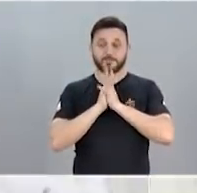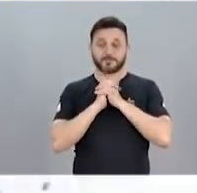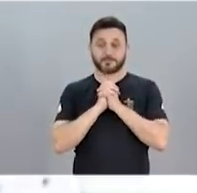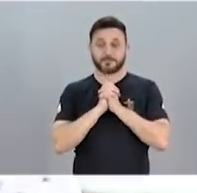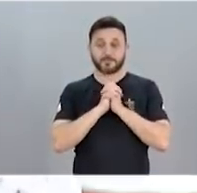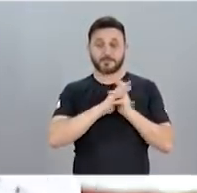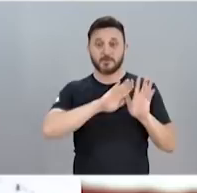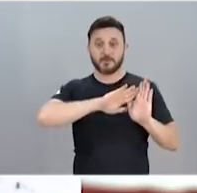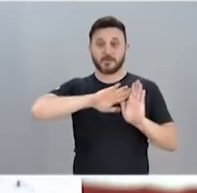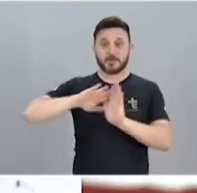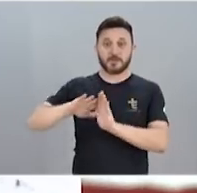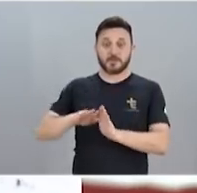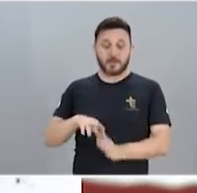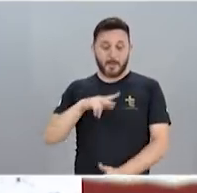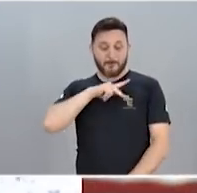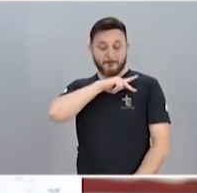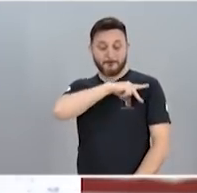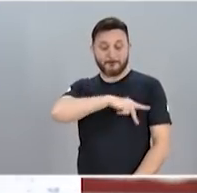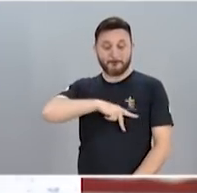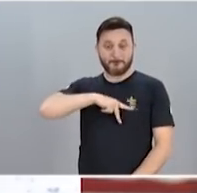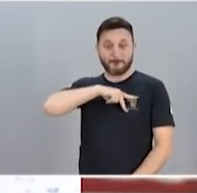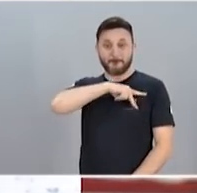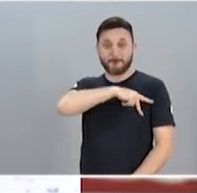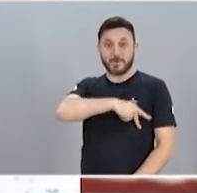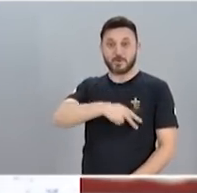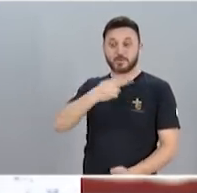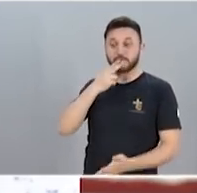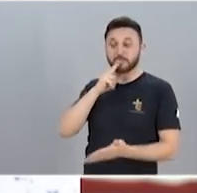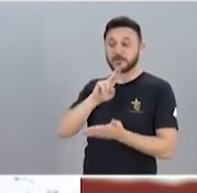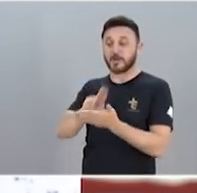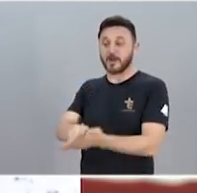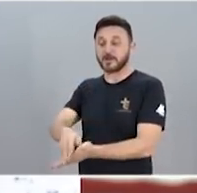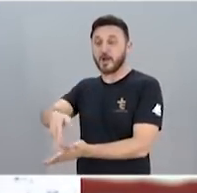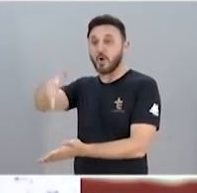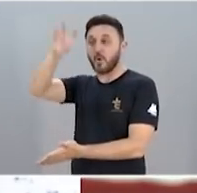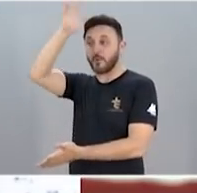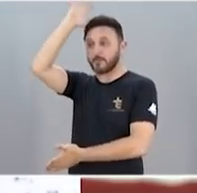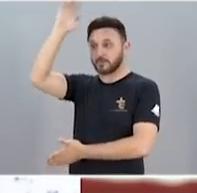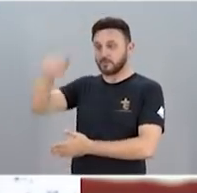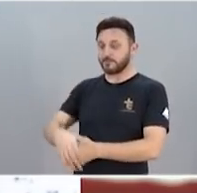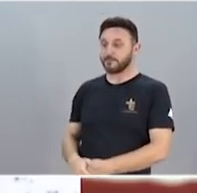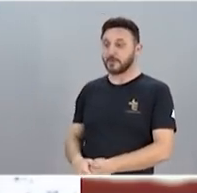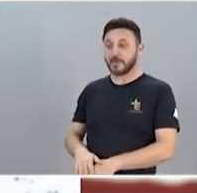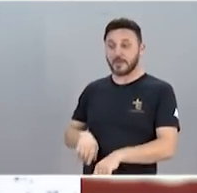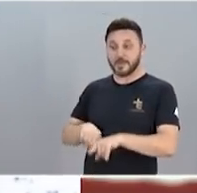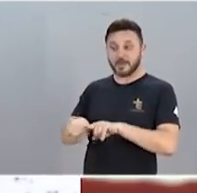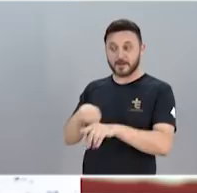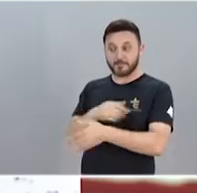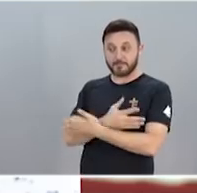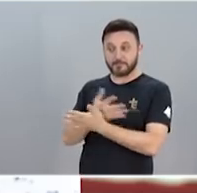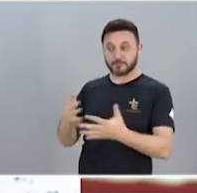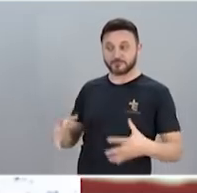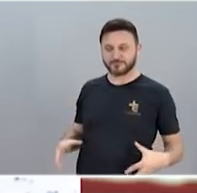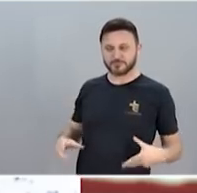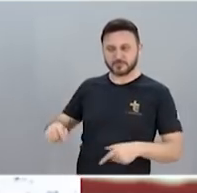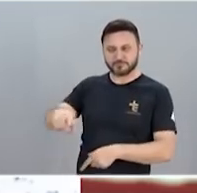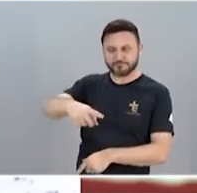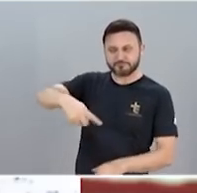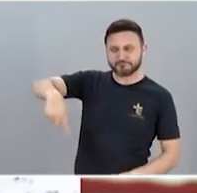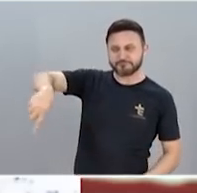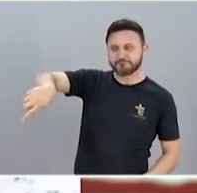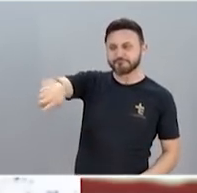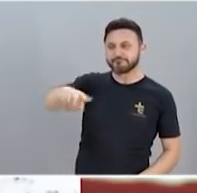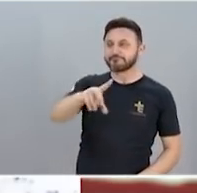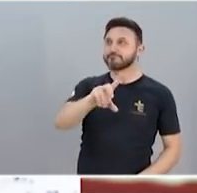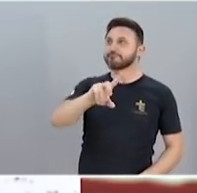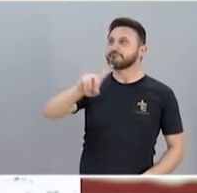Carta de São Paulo aos Romanos. Irmãos, Todos aqueles que se deixam